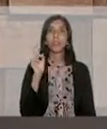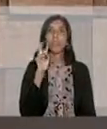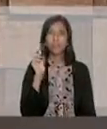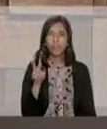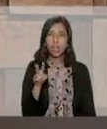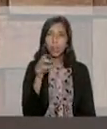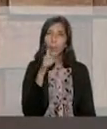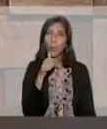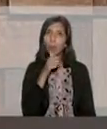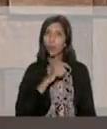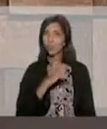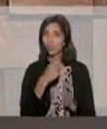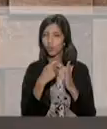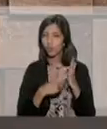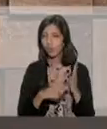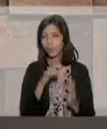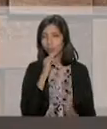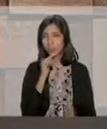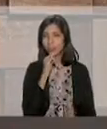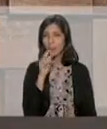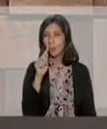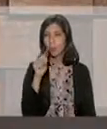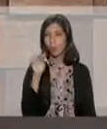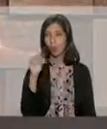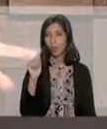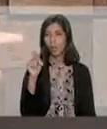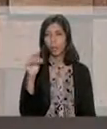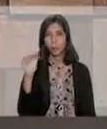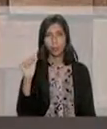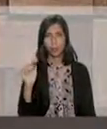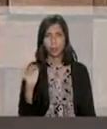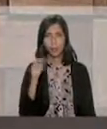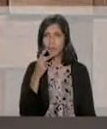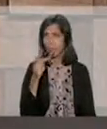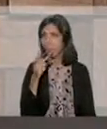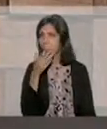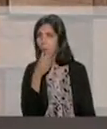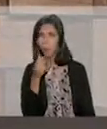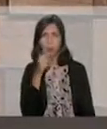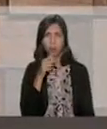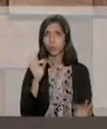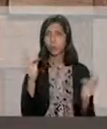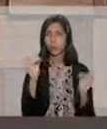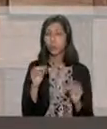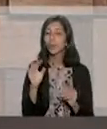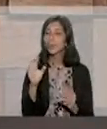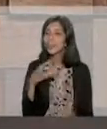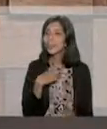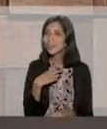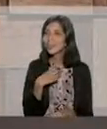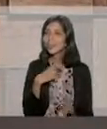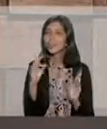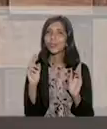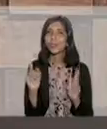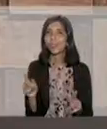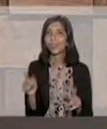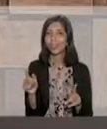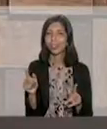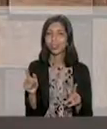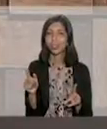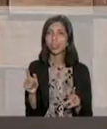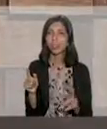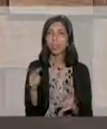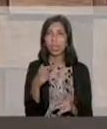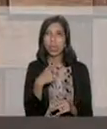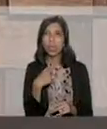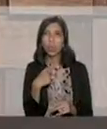quando você vê uma autora como Glória Pérez falando, não é que ela não fala só para as mulheres, fala para os homens, mas eu acho que a sensibilidade é um pouco diferente. Eu acho